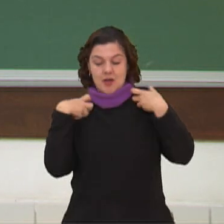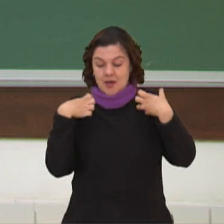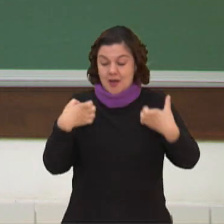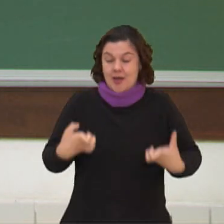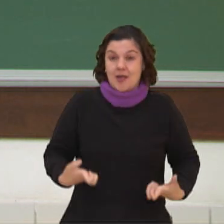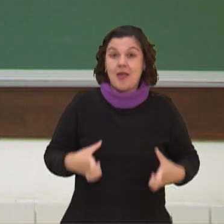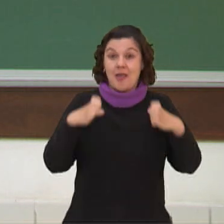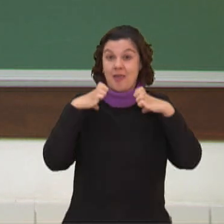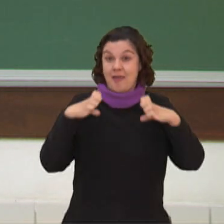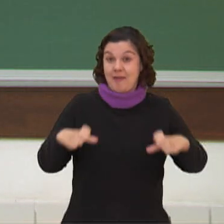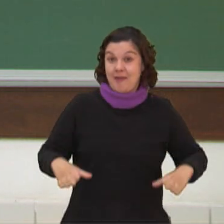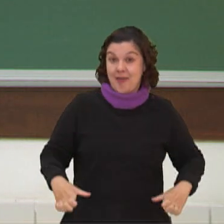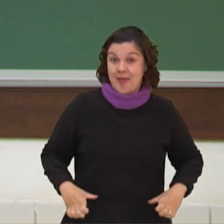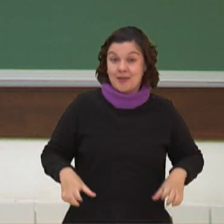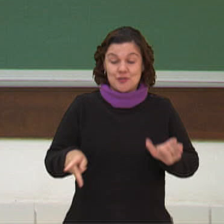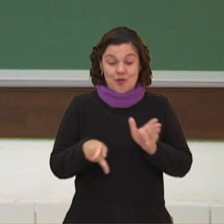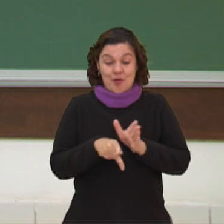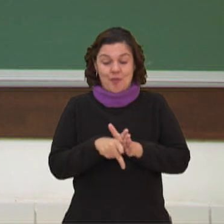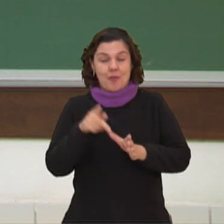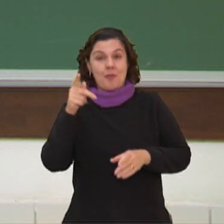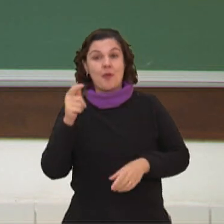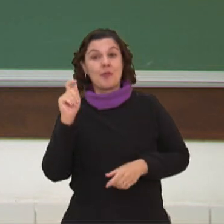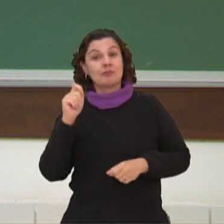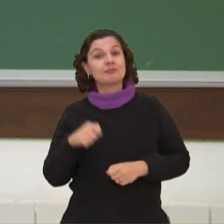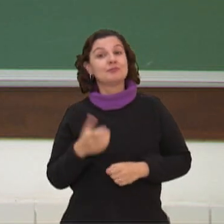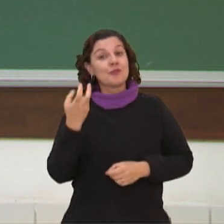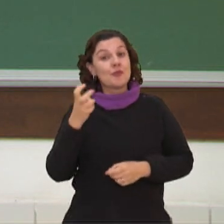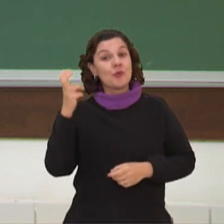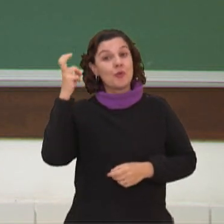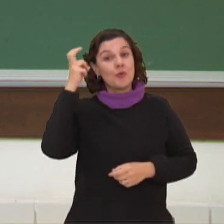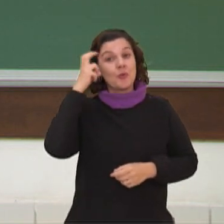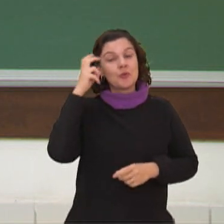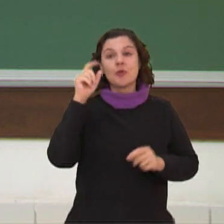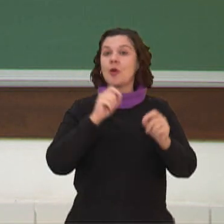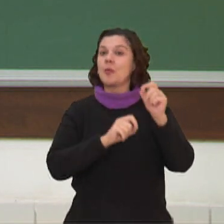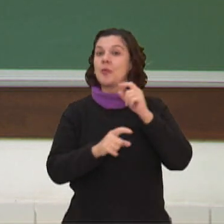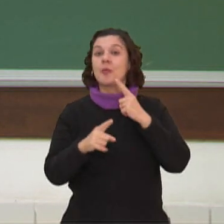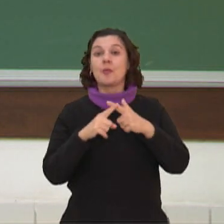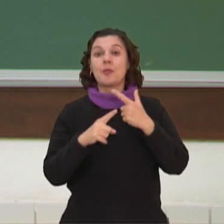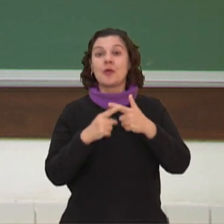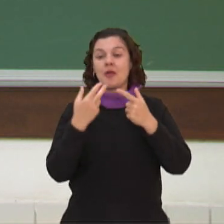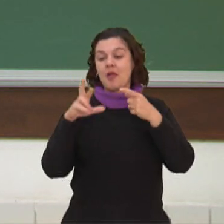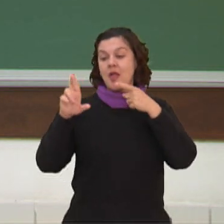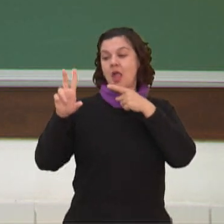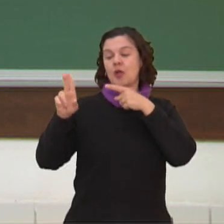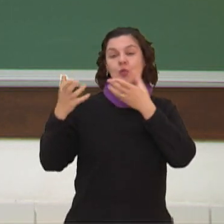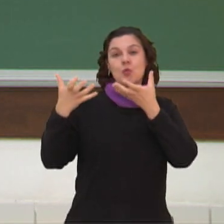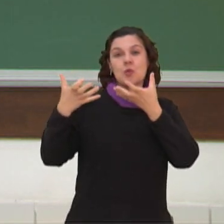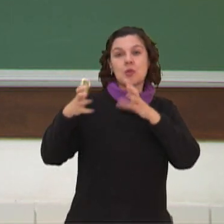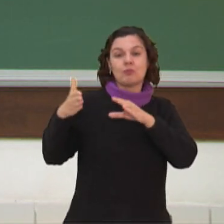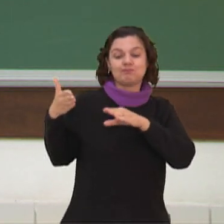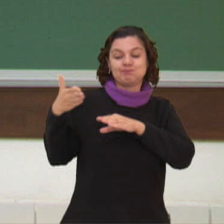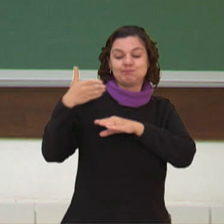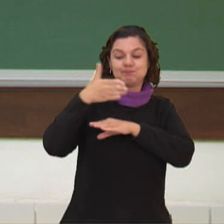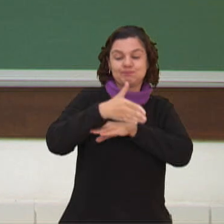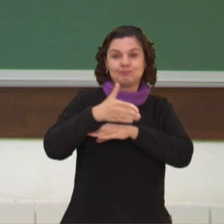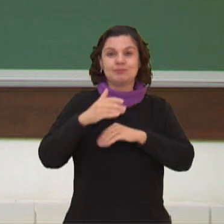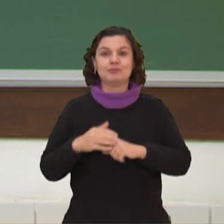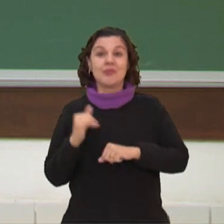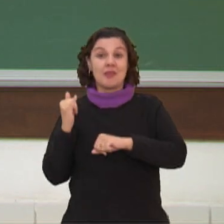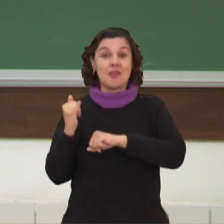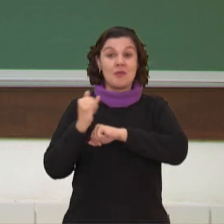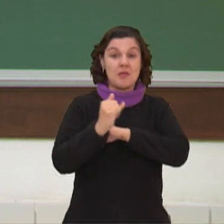Brexit, que é justamente não querer a entrada de imigrantes. Fica atento, porque isso é uma questão importante para todos